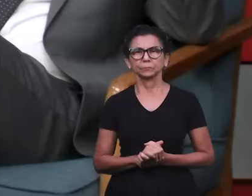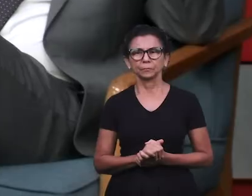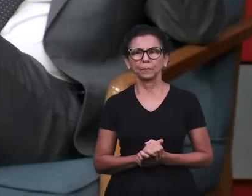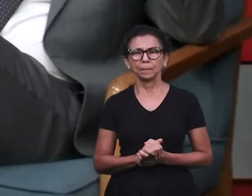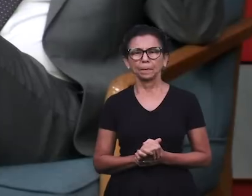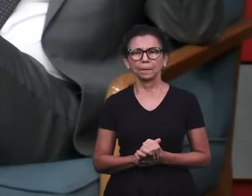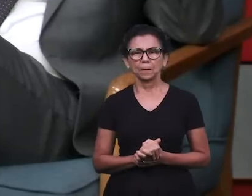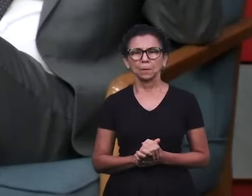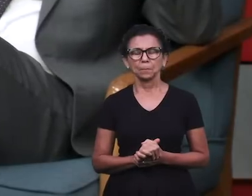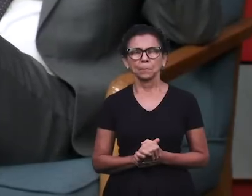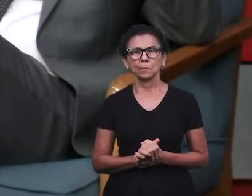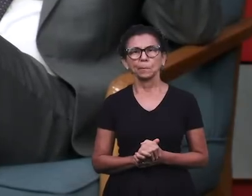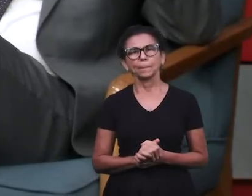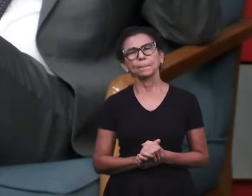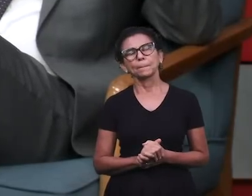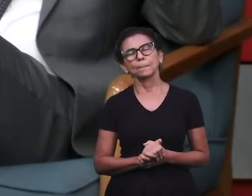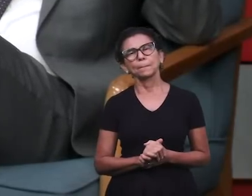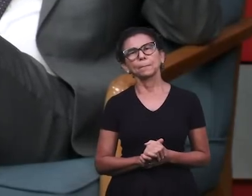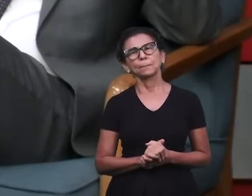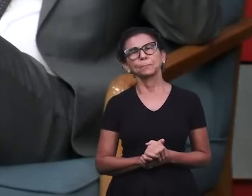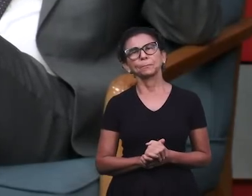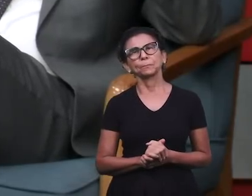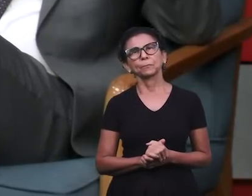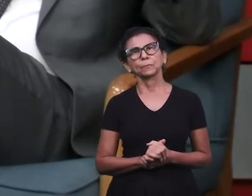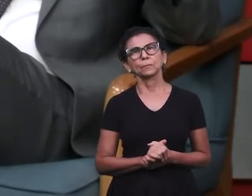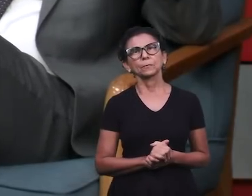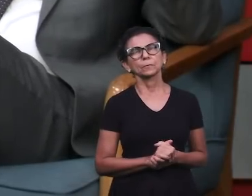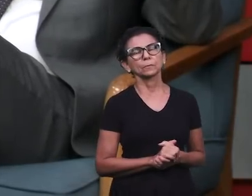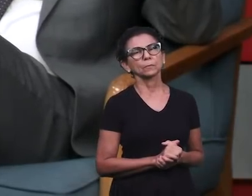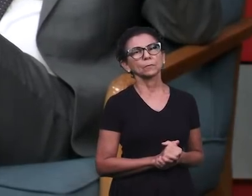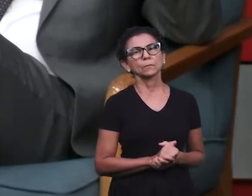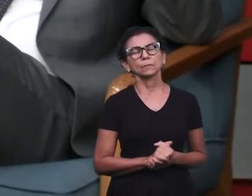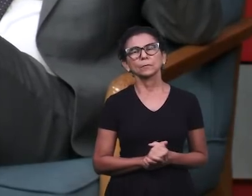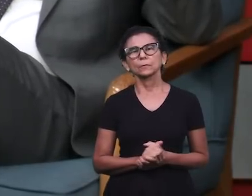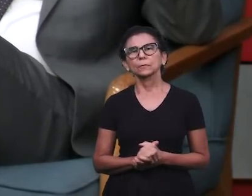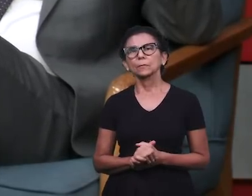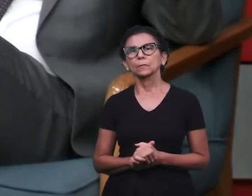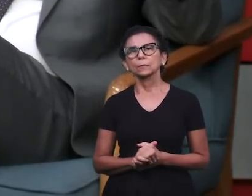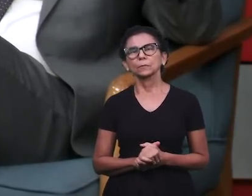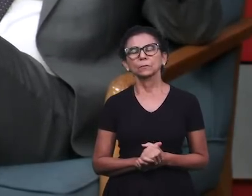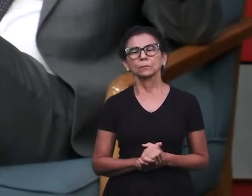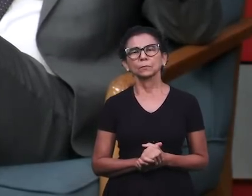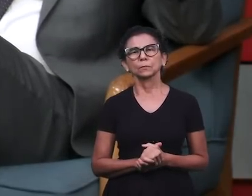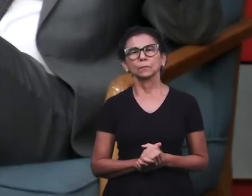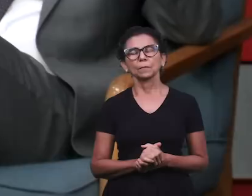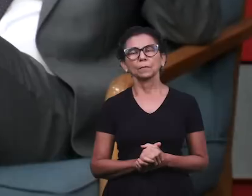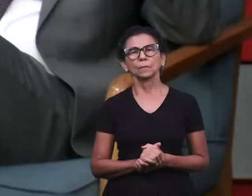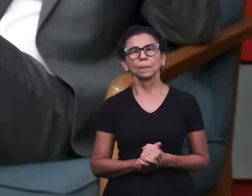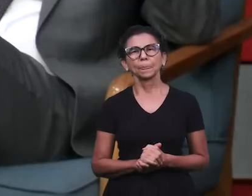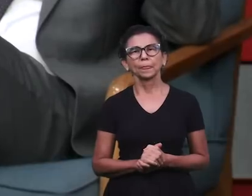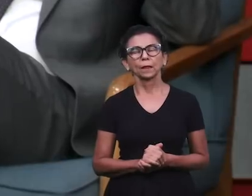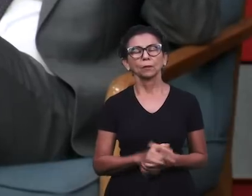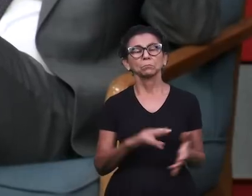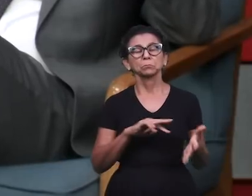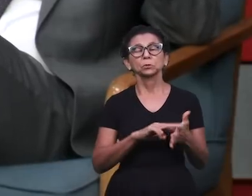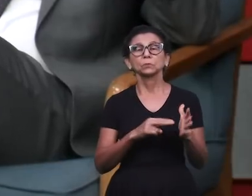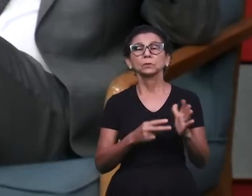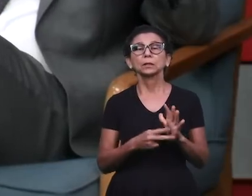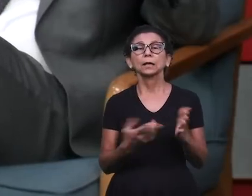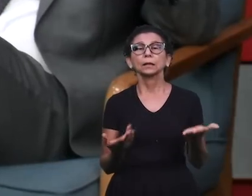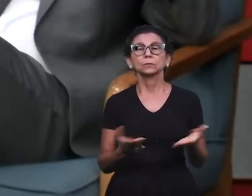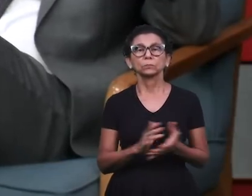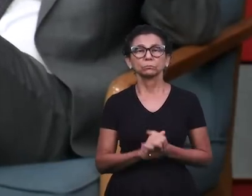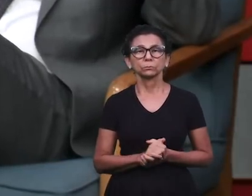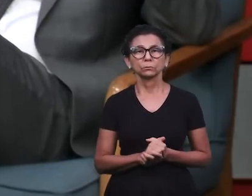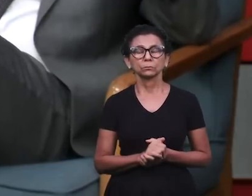o significado da cura do leproso? O